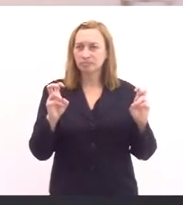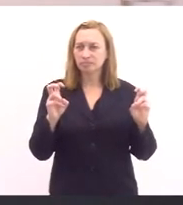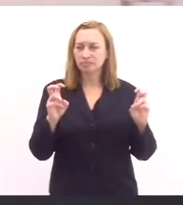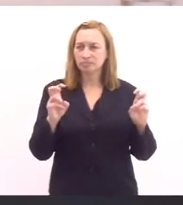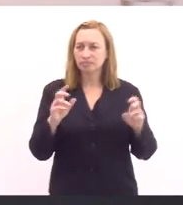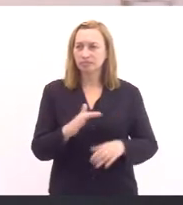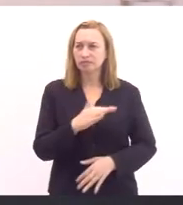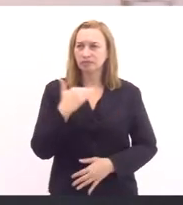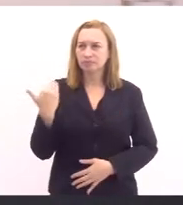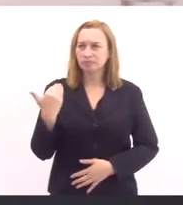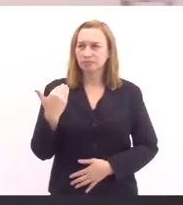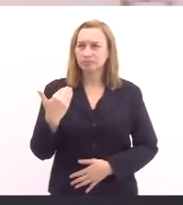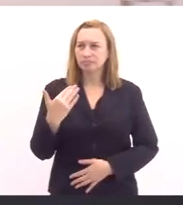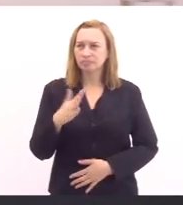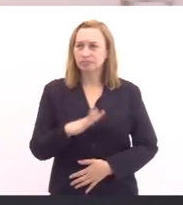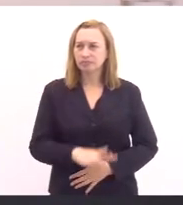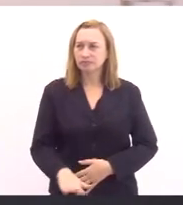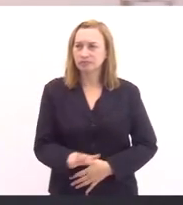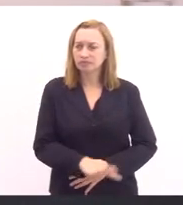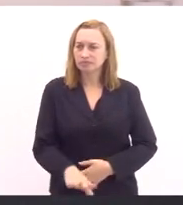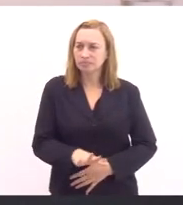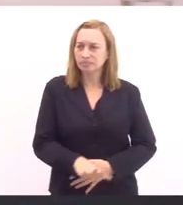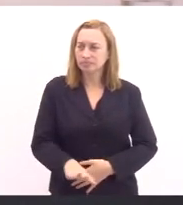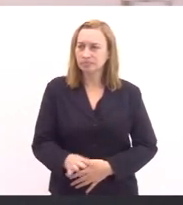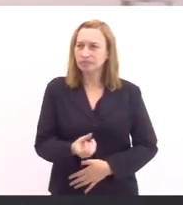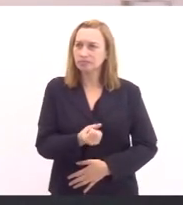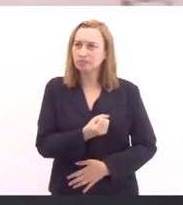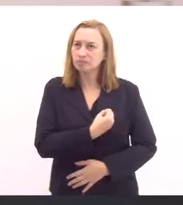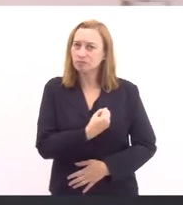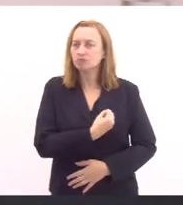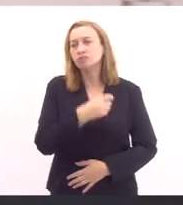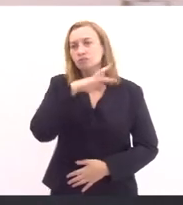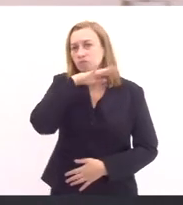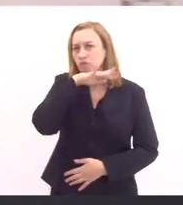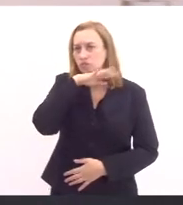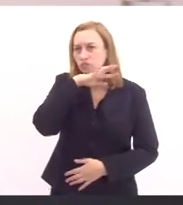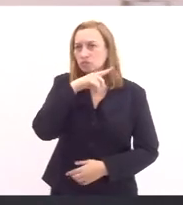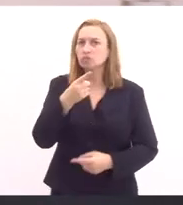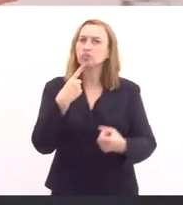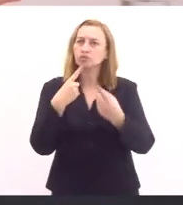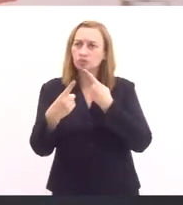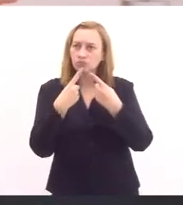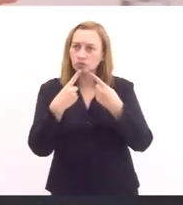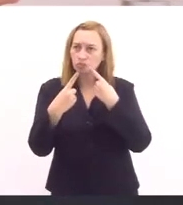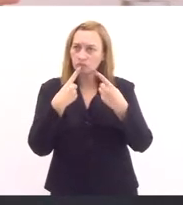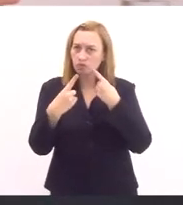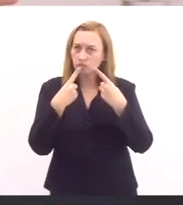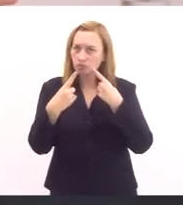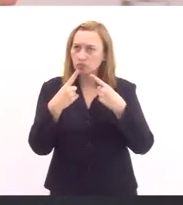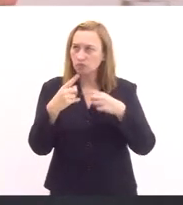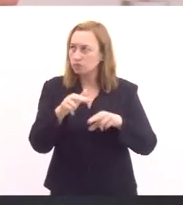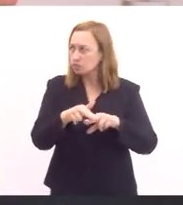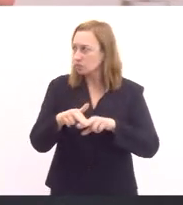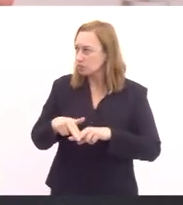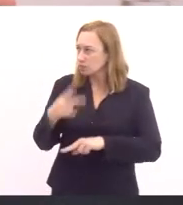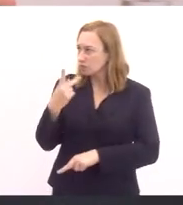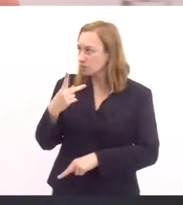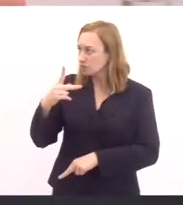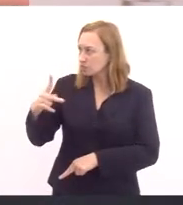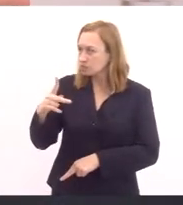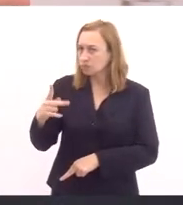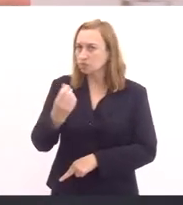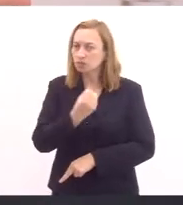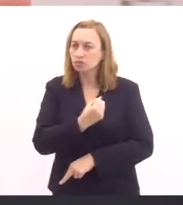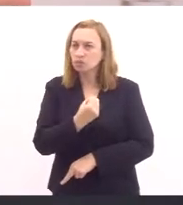EA gente tá com dados muito ruins dados que a gente vai discutir Inclusive a razão deles de